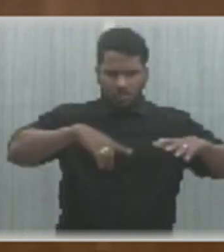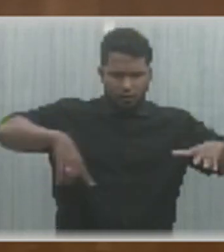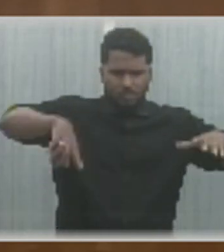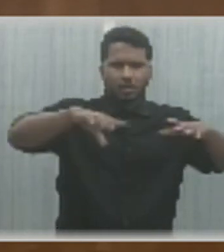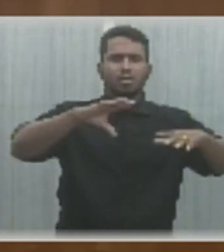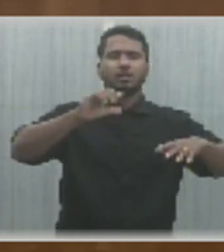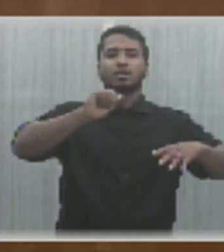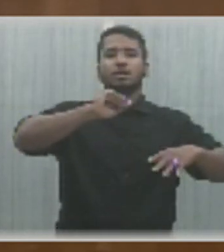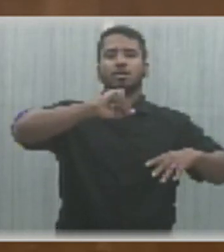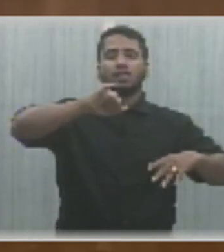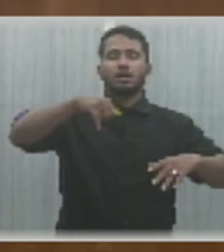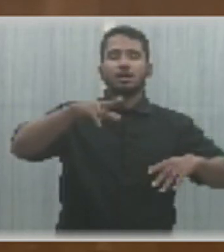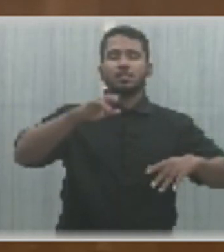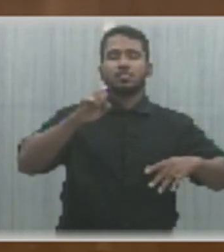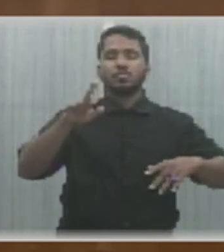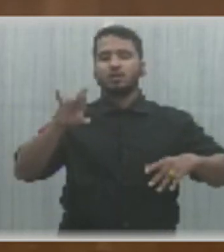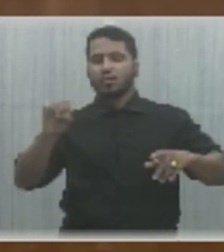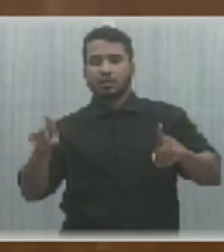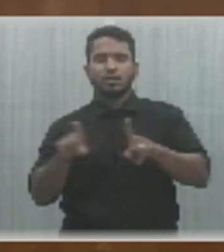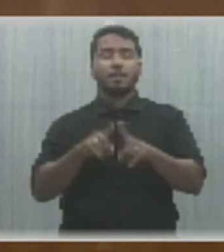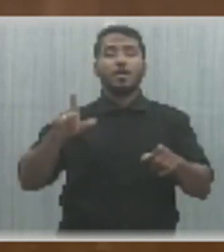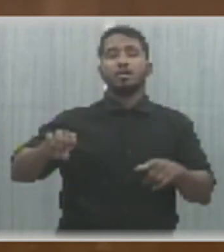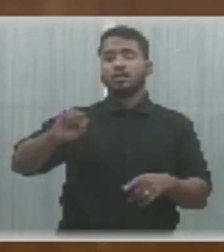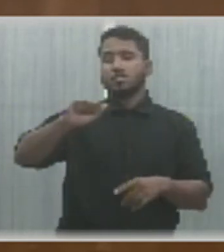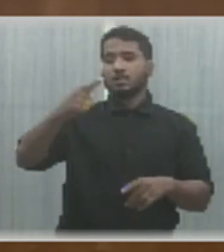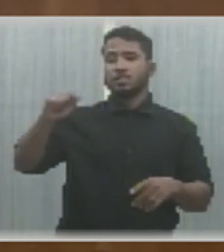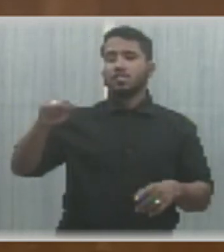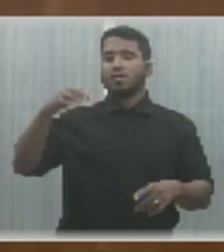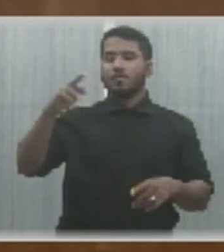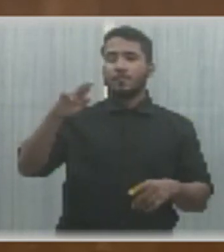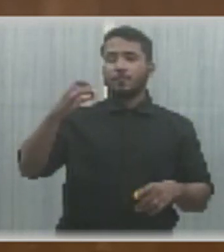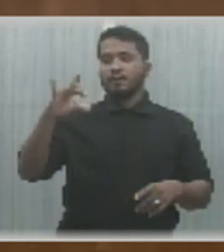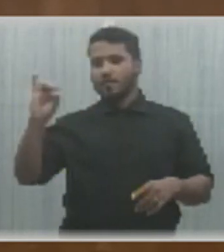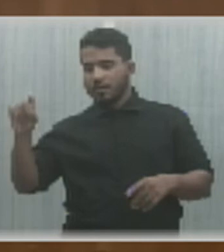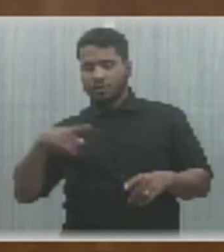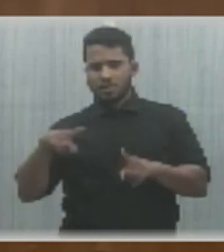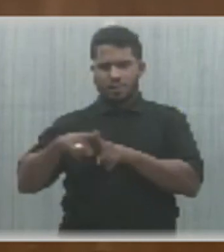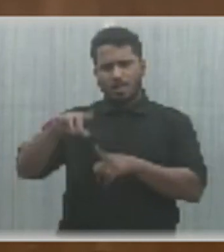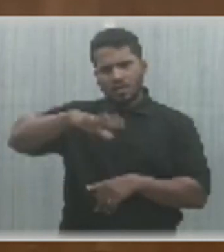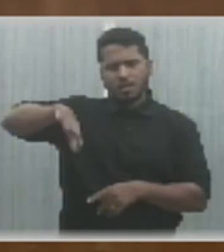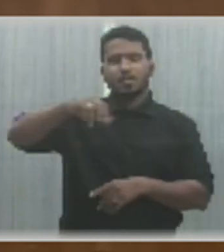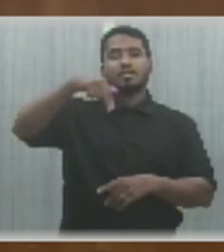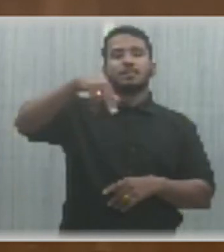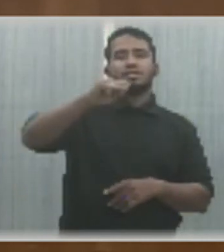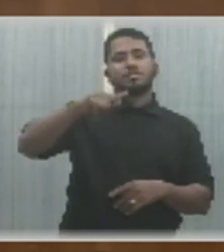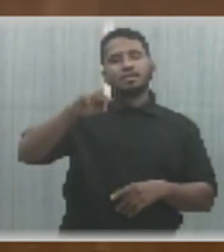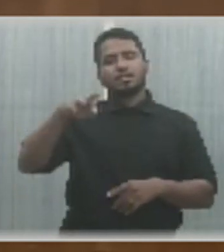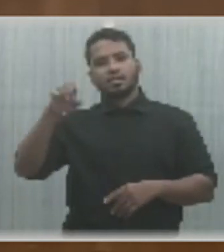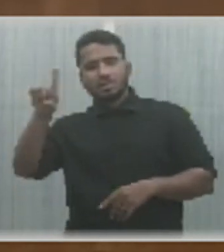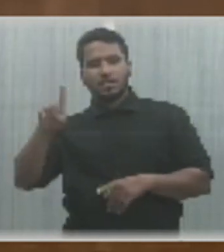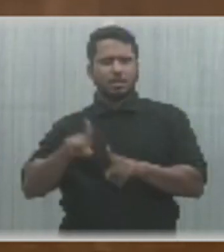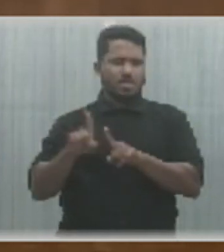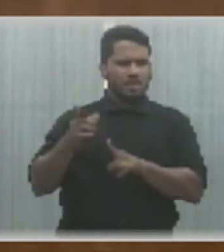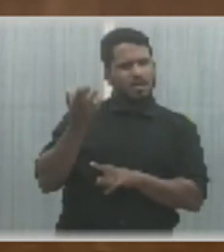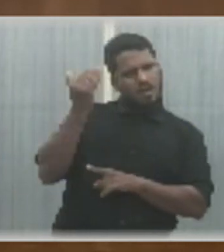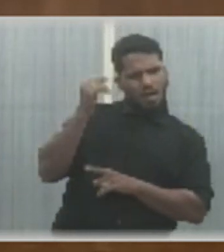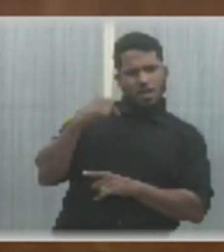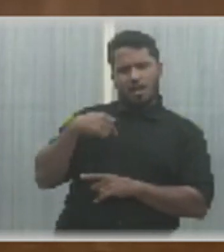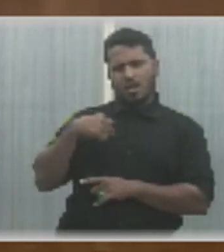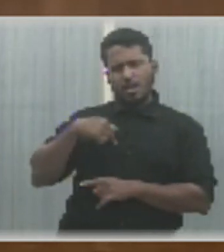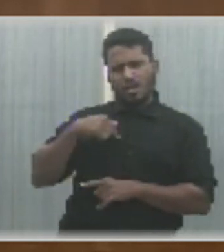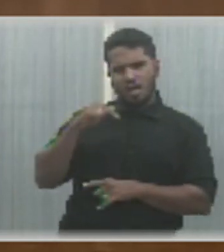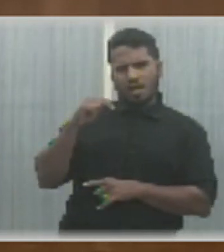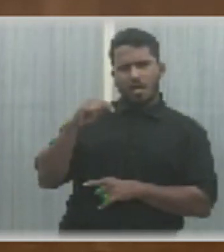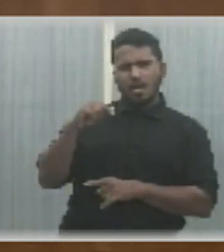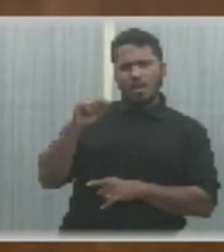do Cajueiro, Lagoa de São Francisco, também eu conheço, ali na região de Nazaré, inclusive recentemente